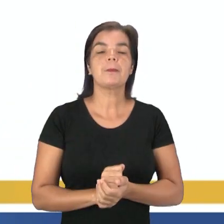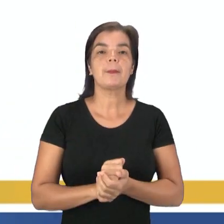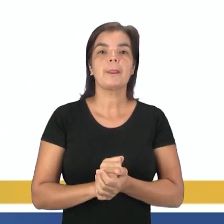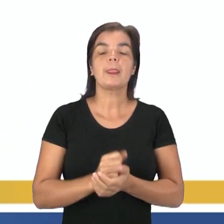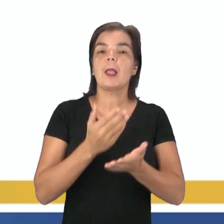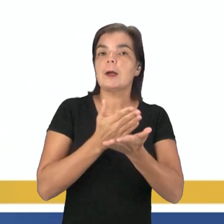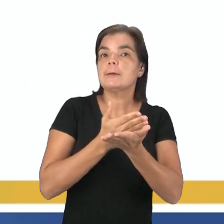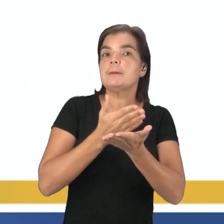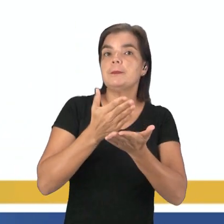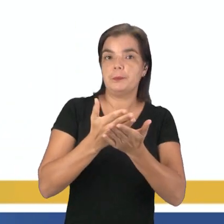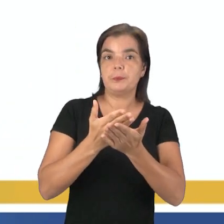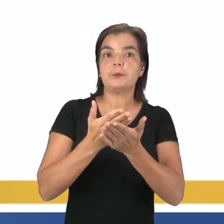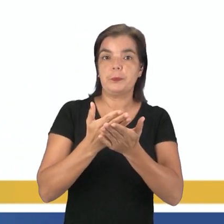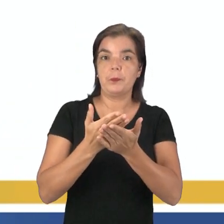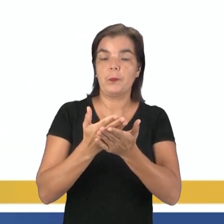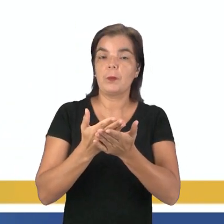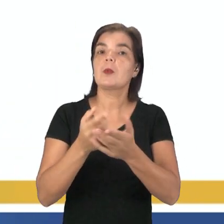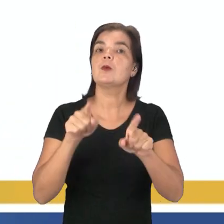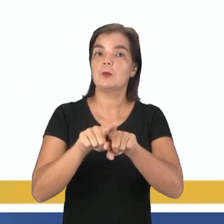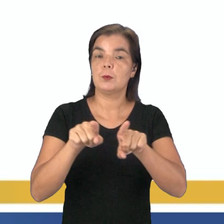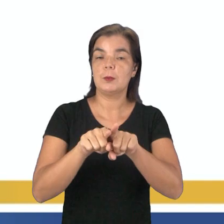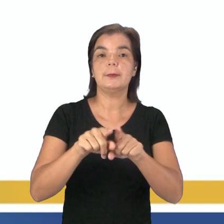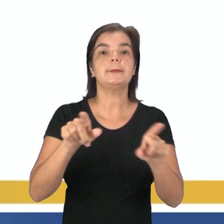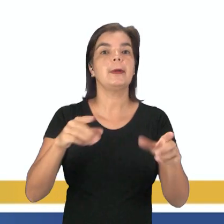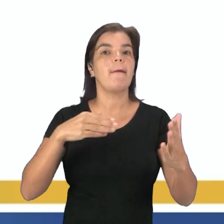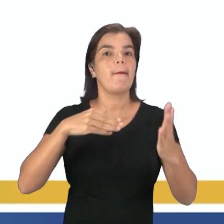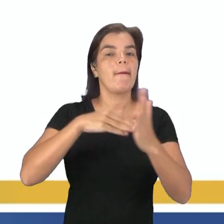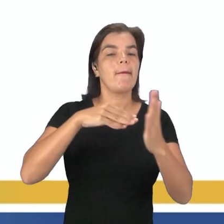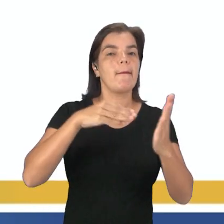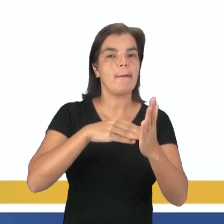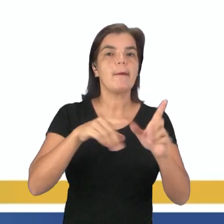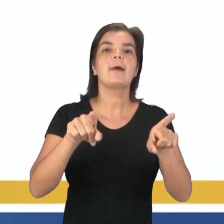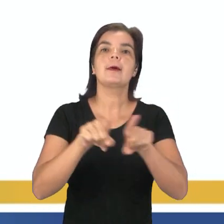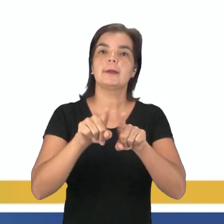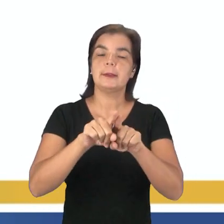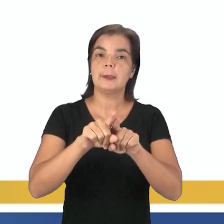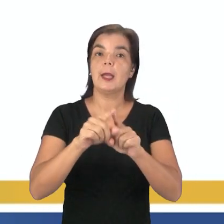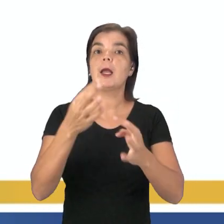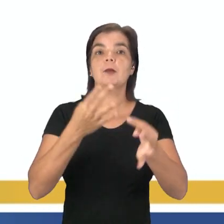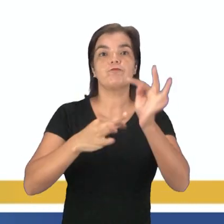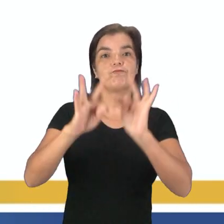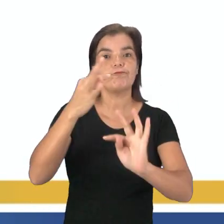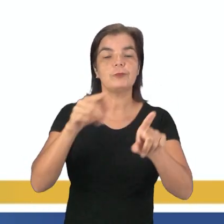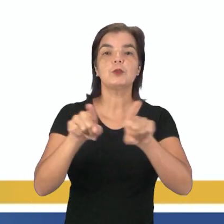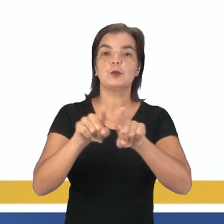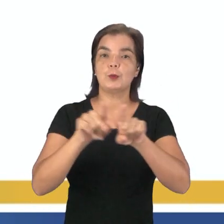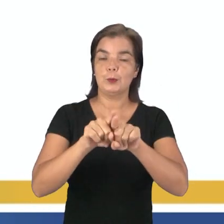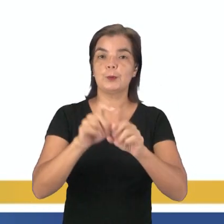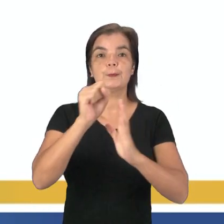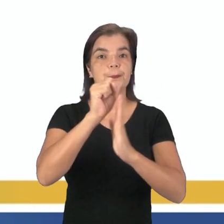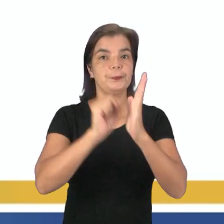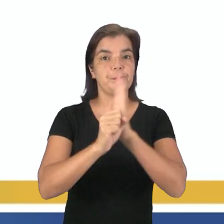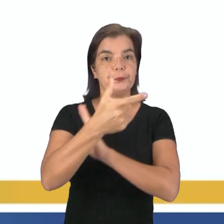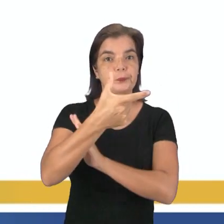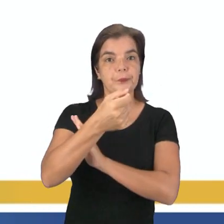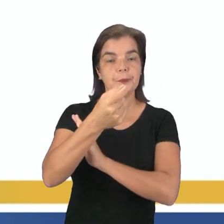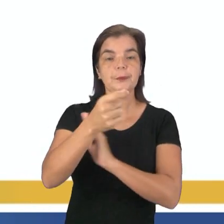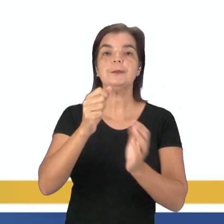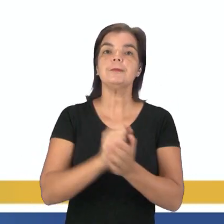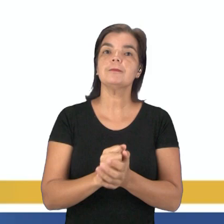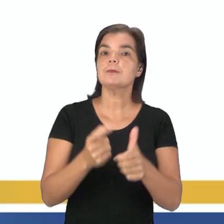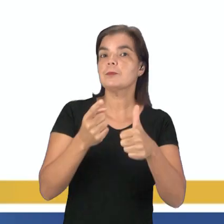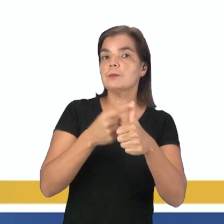desde artefatos arqueológicos até dispositivos eletrônicos, feitos no século XX, como os